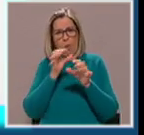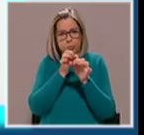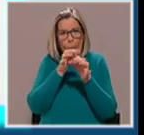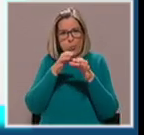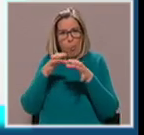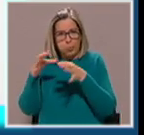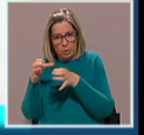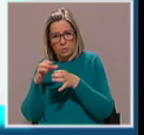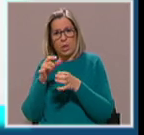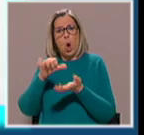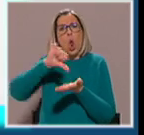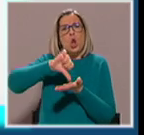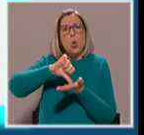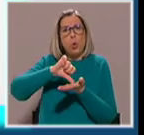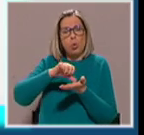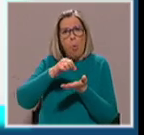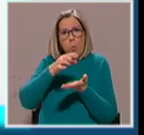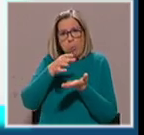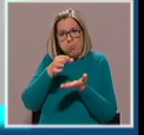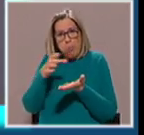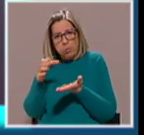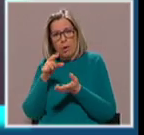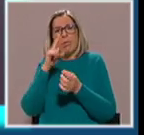que alguns possuem grânulos no seu citoplasma.